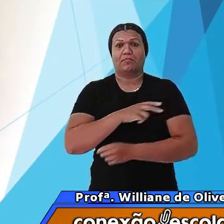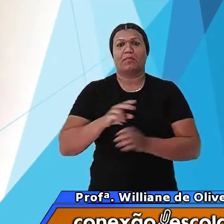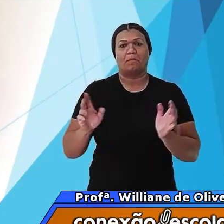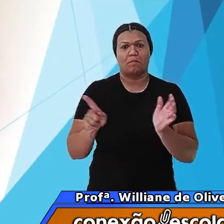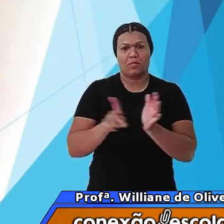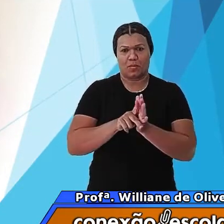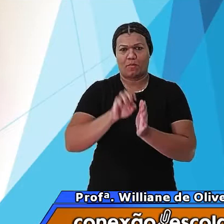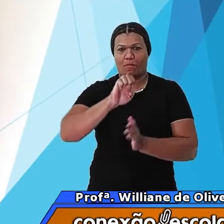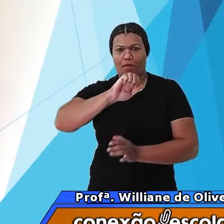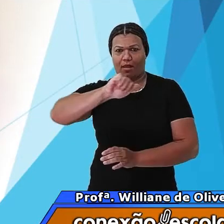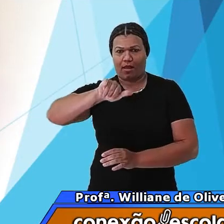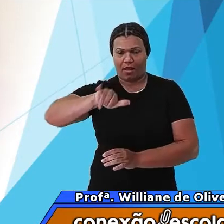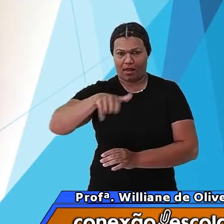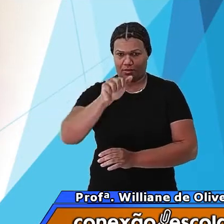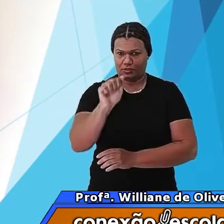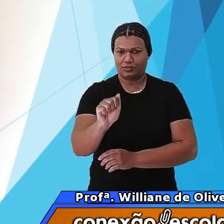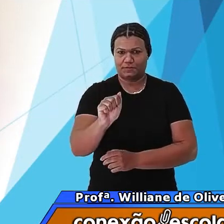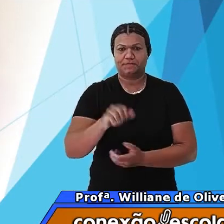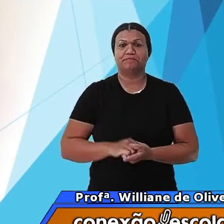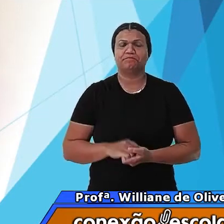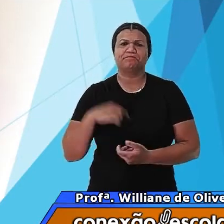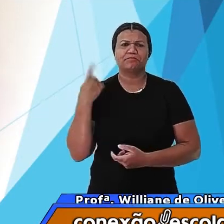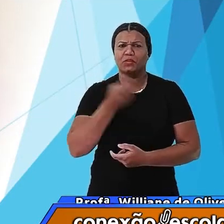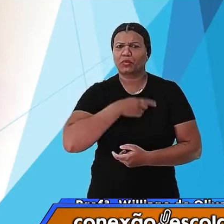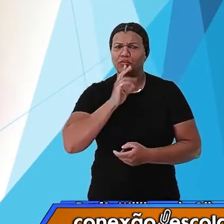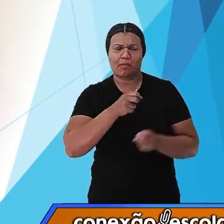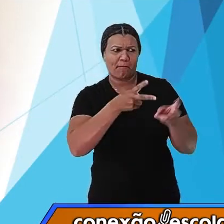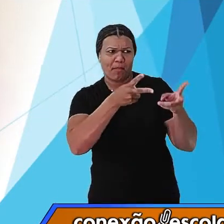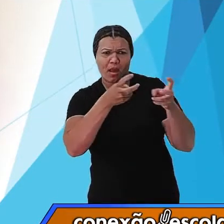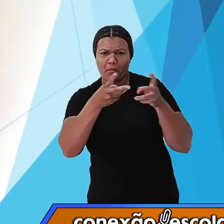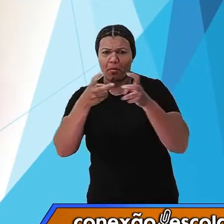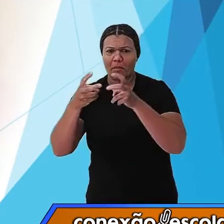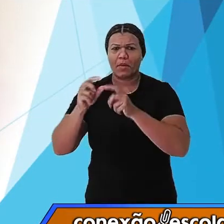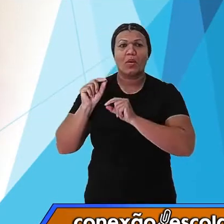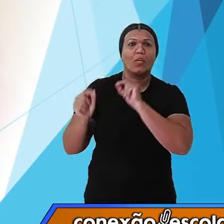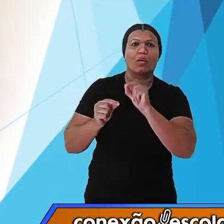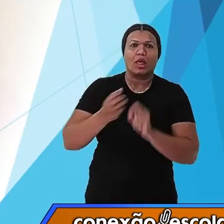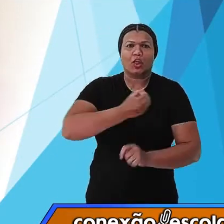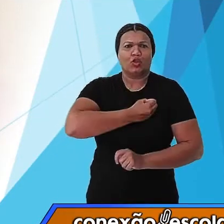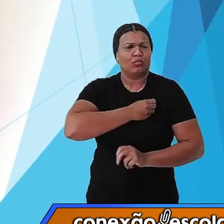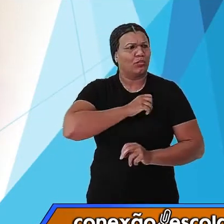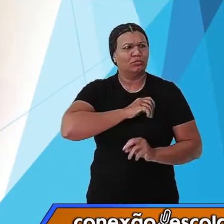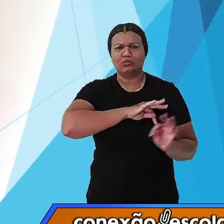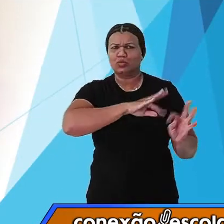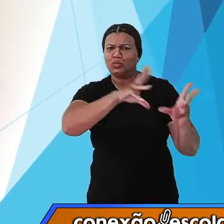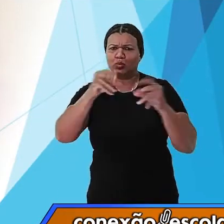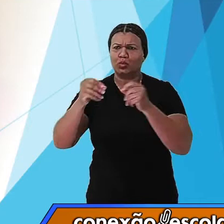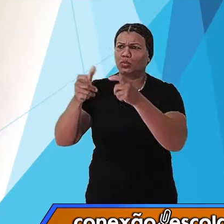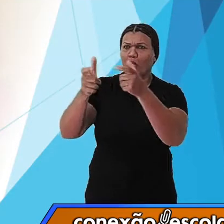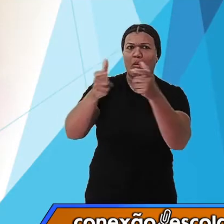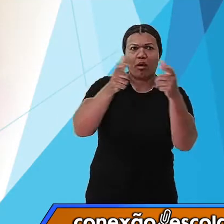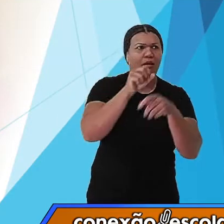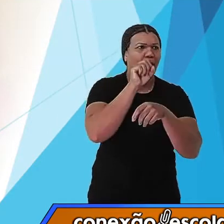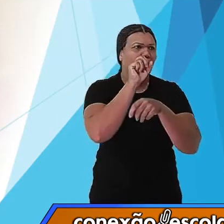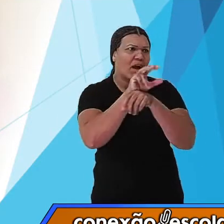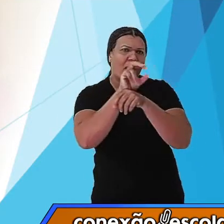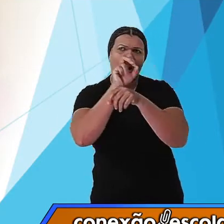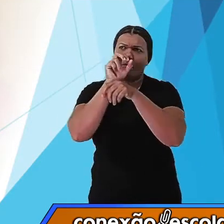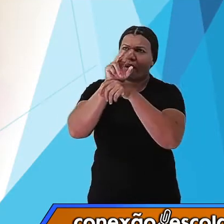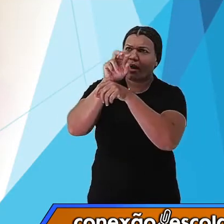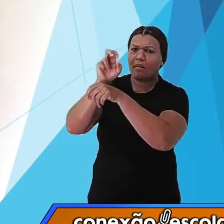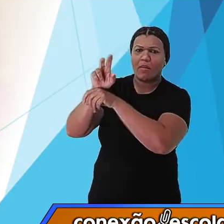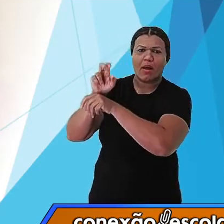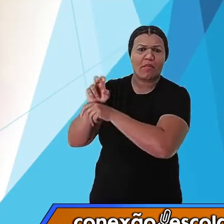EAJA. Todos nós percebemos que os números estão em todos os lugares e que utilizamos